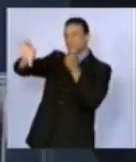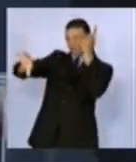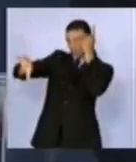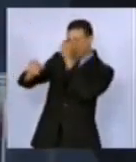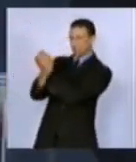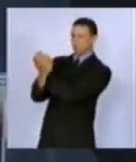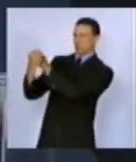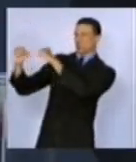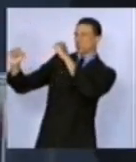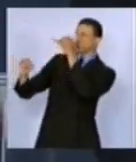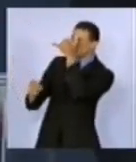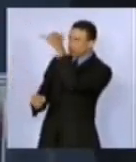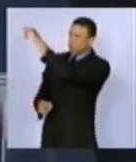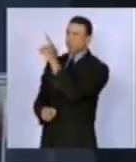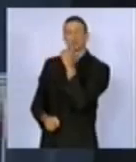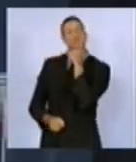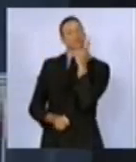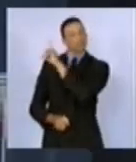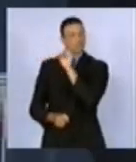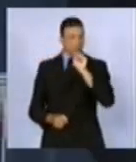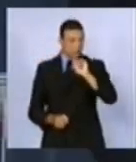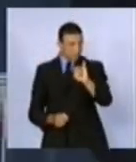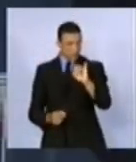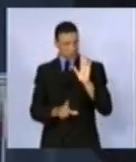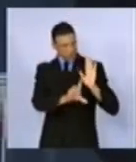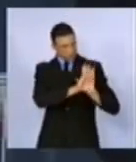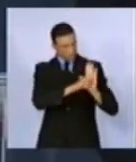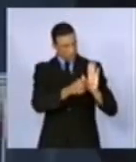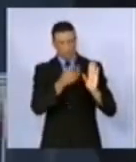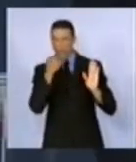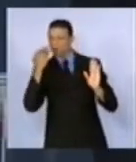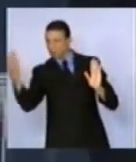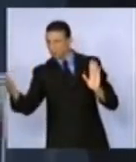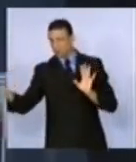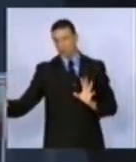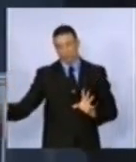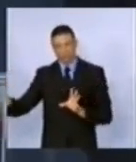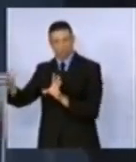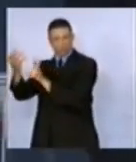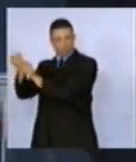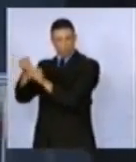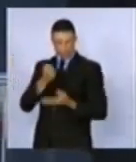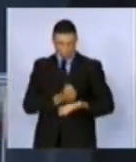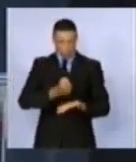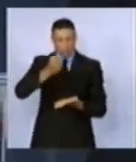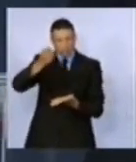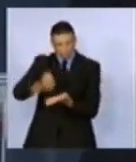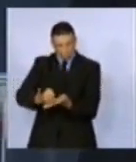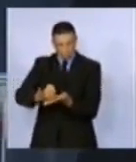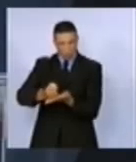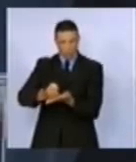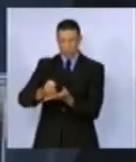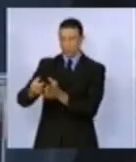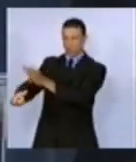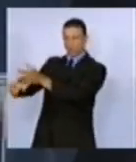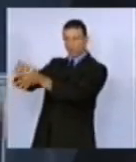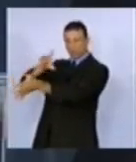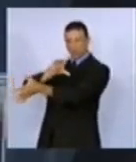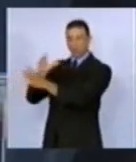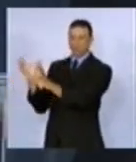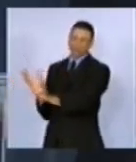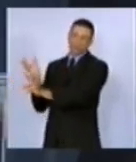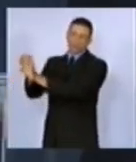se você pegar o acumulado que deixou de ser queimado que a legislação Estadual permitiria que se queimasse e o que o protocolo trouxe pro setor a gente tá falando